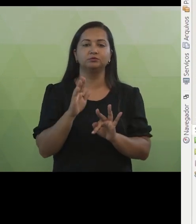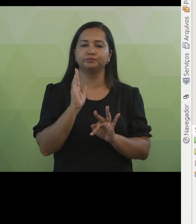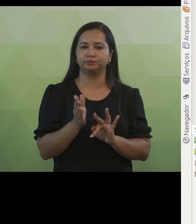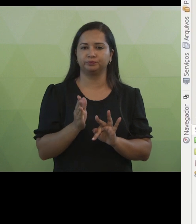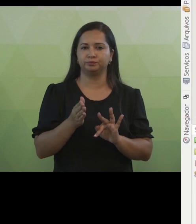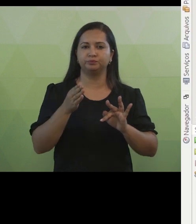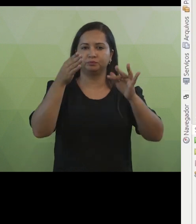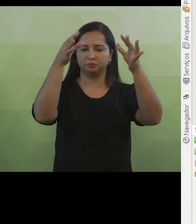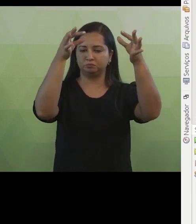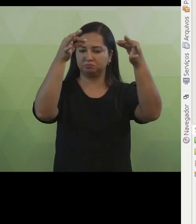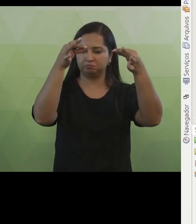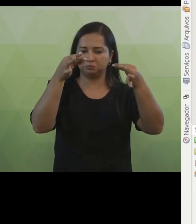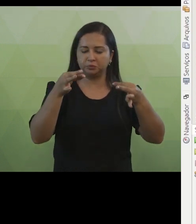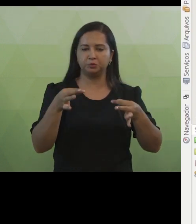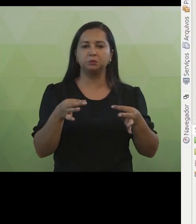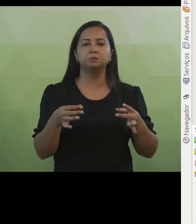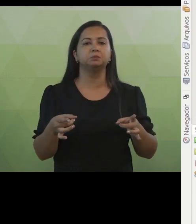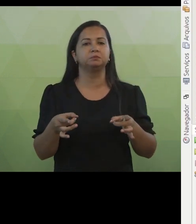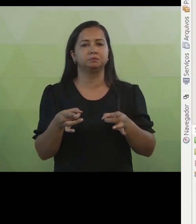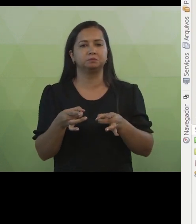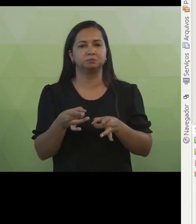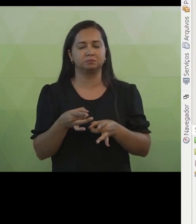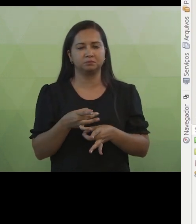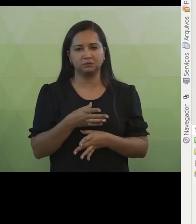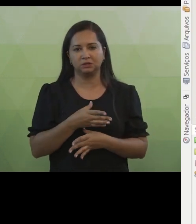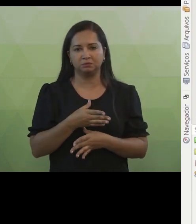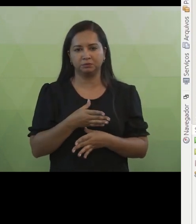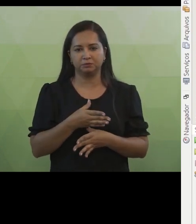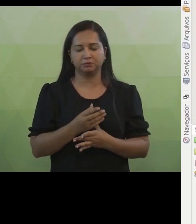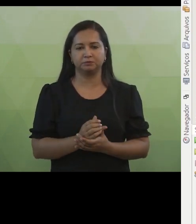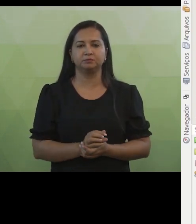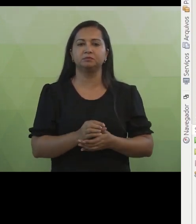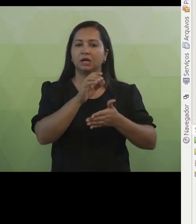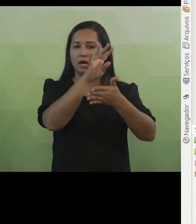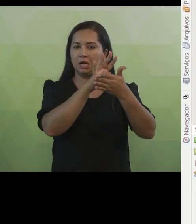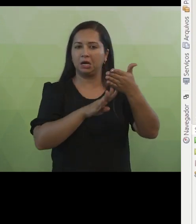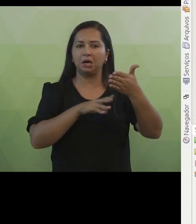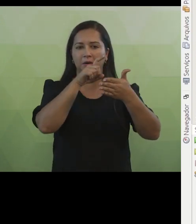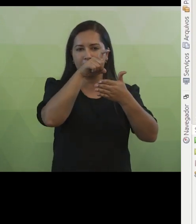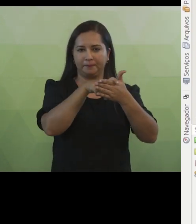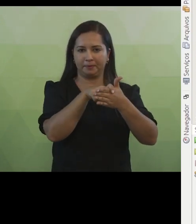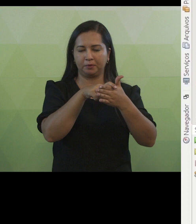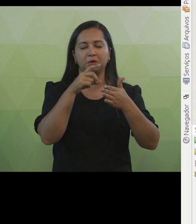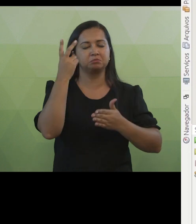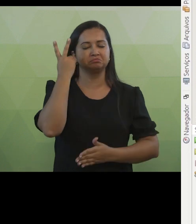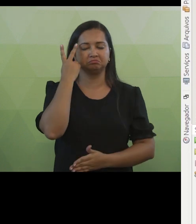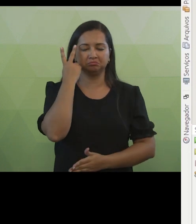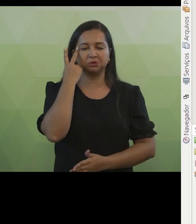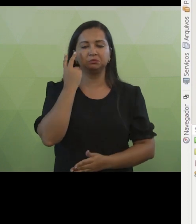try-catch e finalizou o programa normalmente.